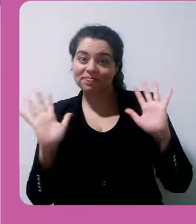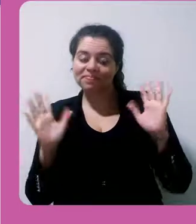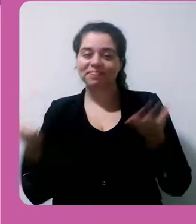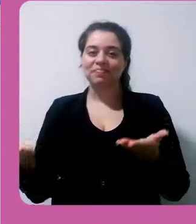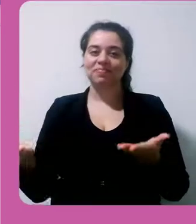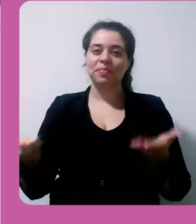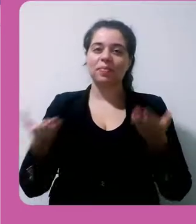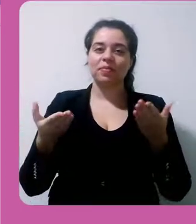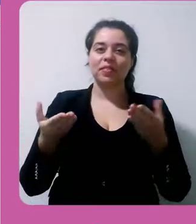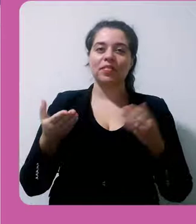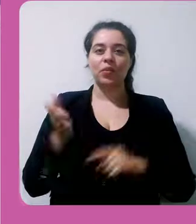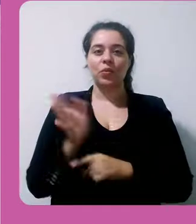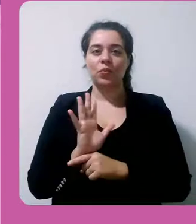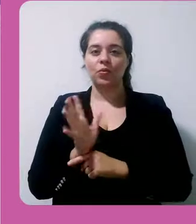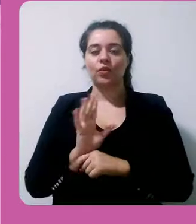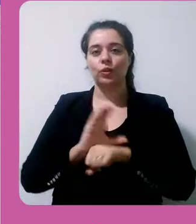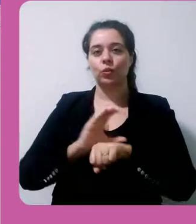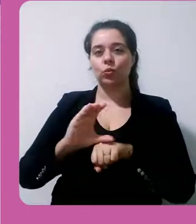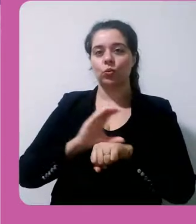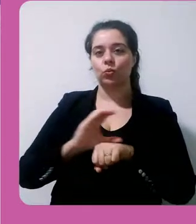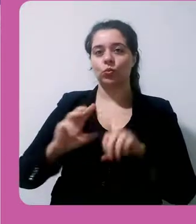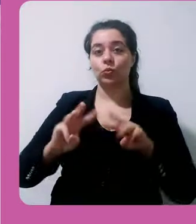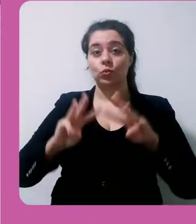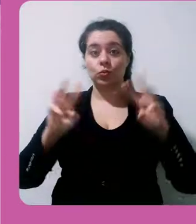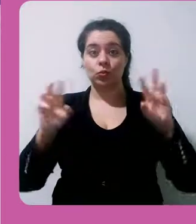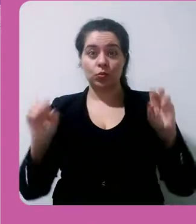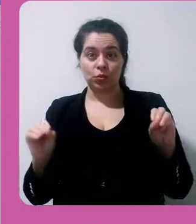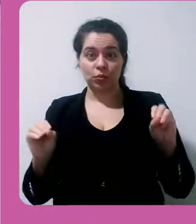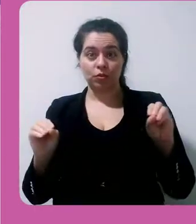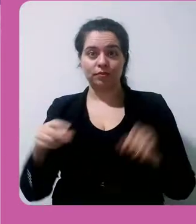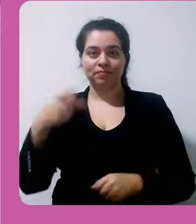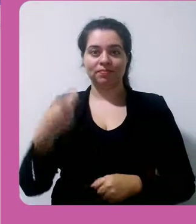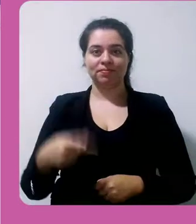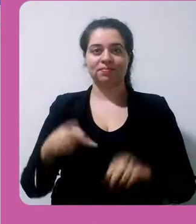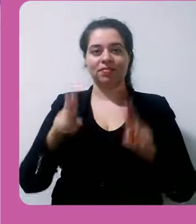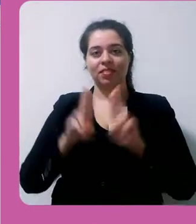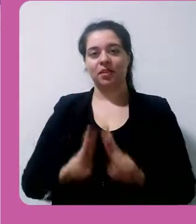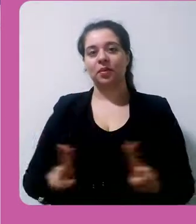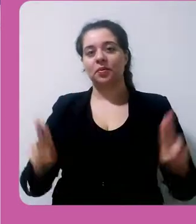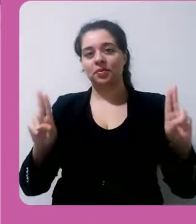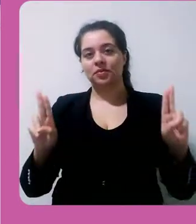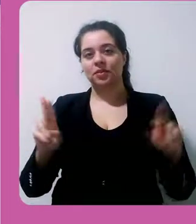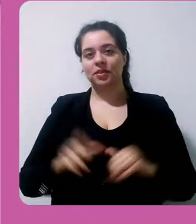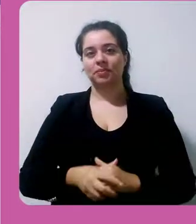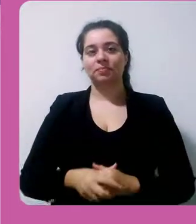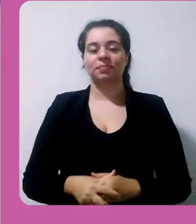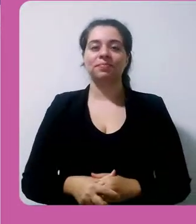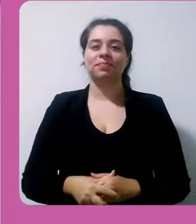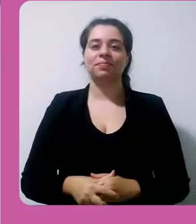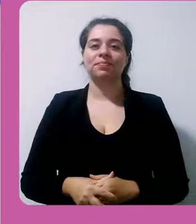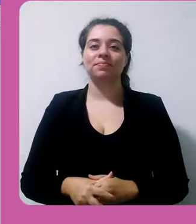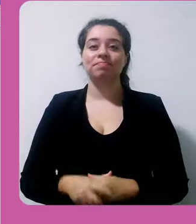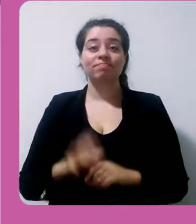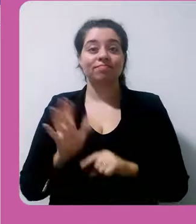Tá. Nesse vídeo eu vou falar para vocês sobre a configuração do livro de